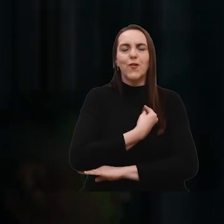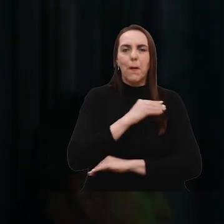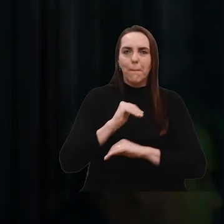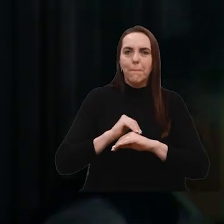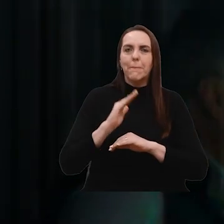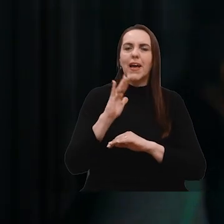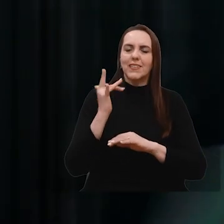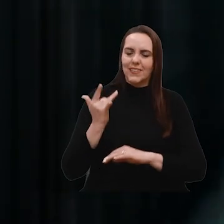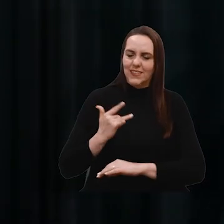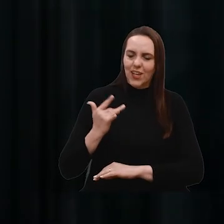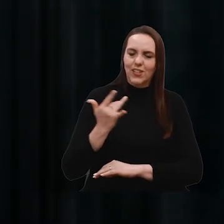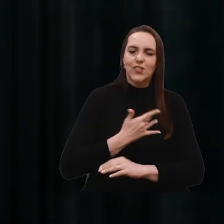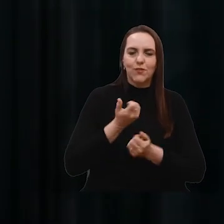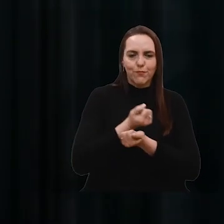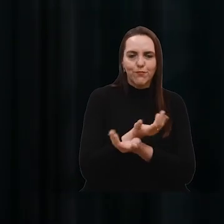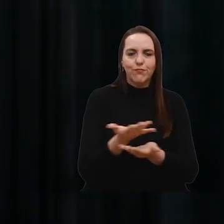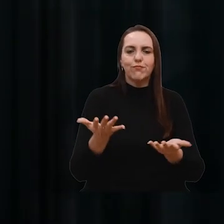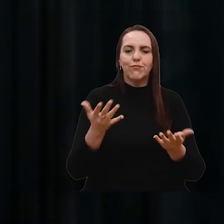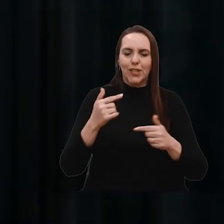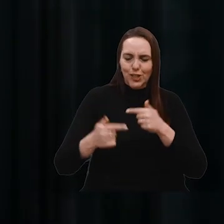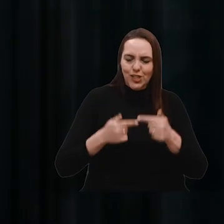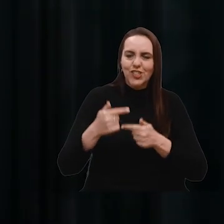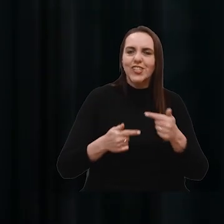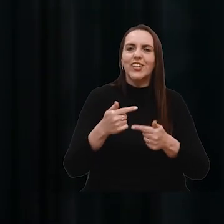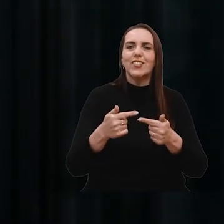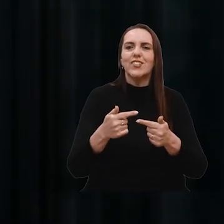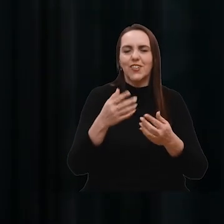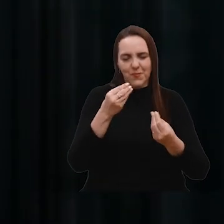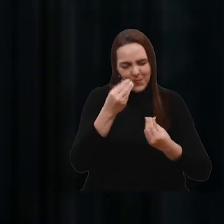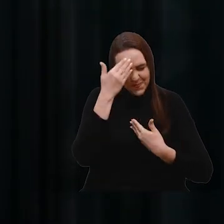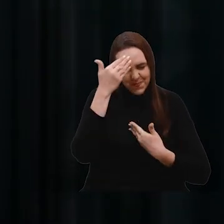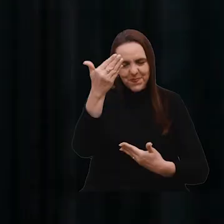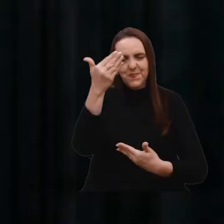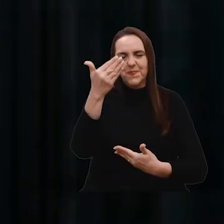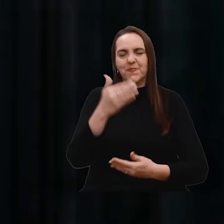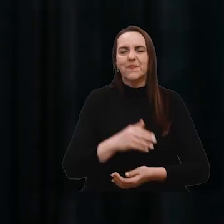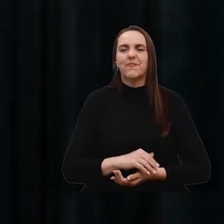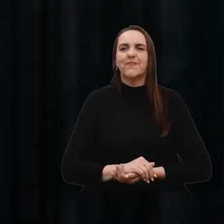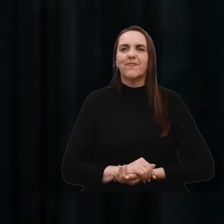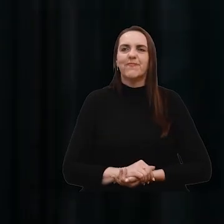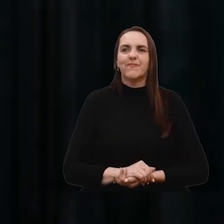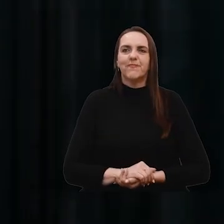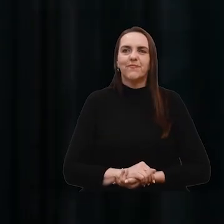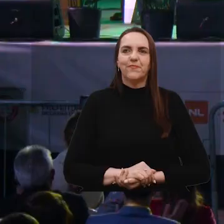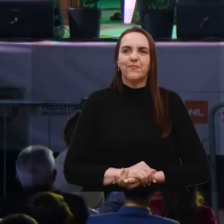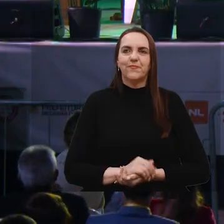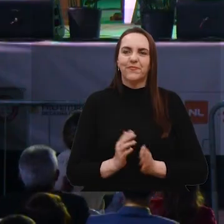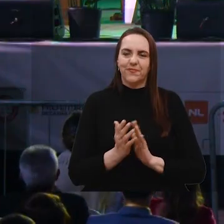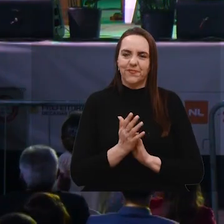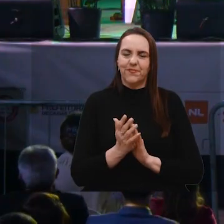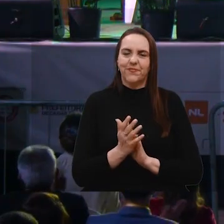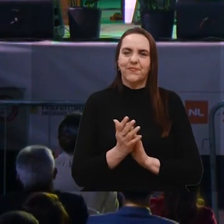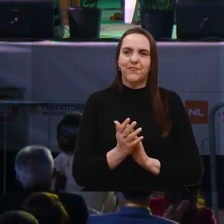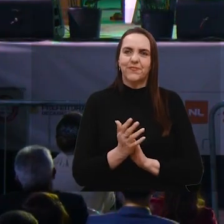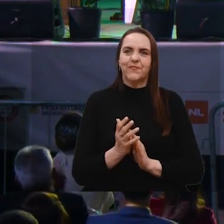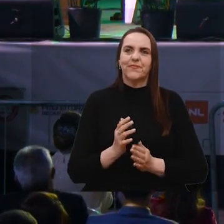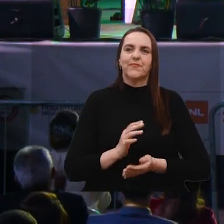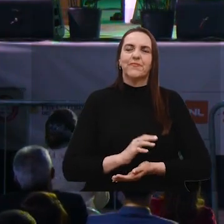forte, vivo e cada vez mais sadio para as novas gerações. Muito obrigado.